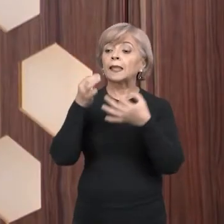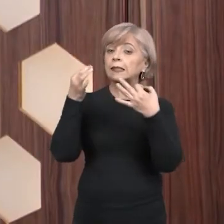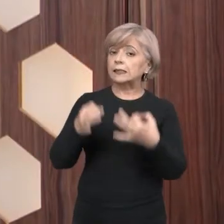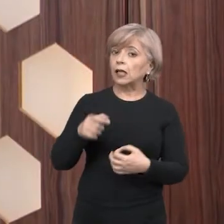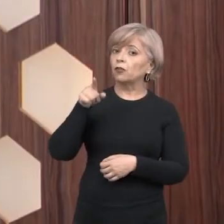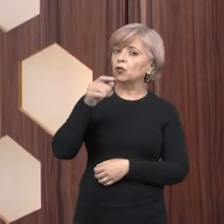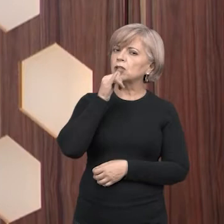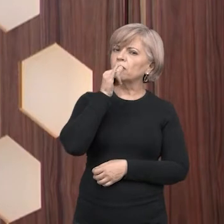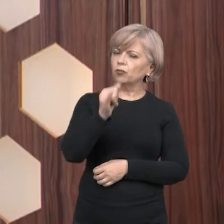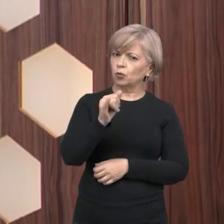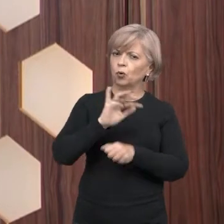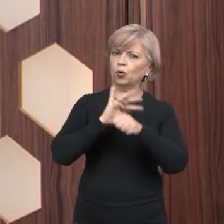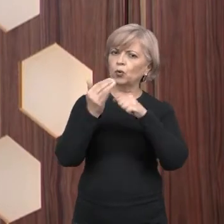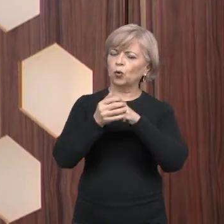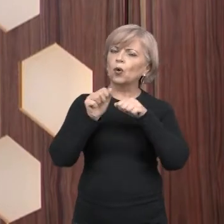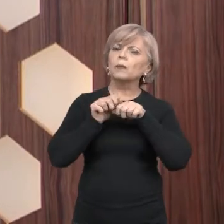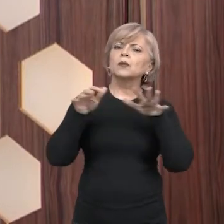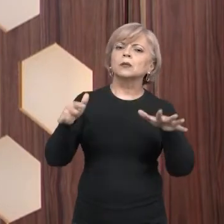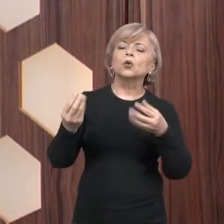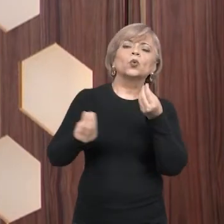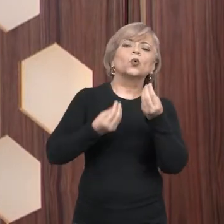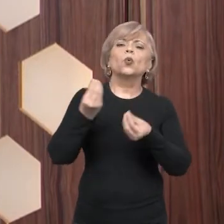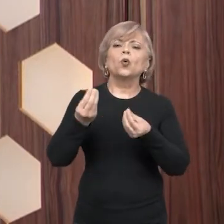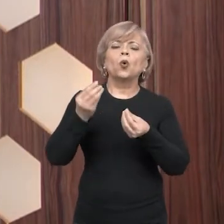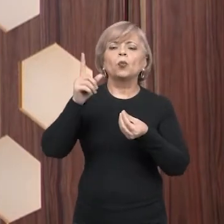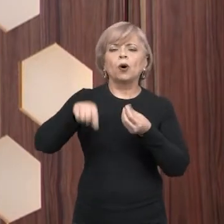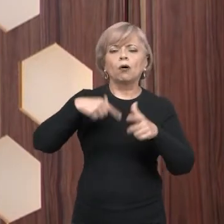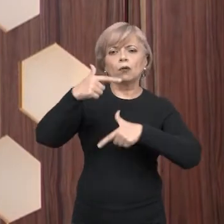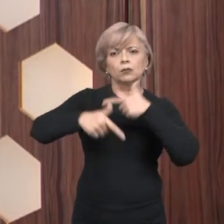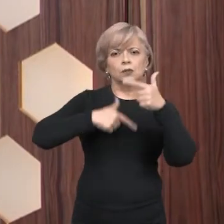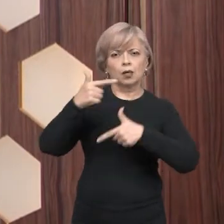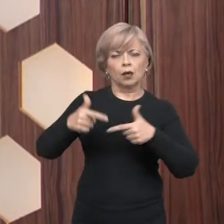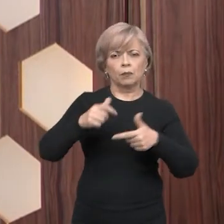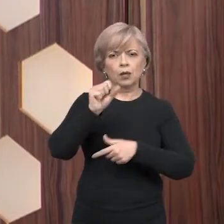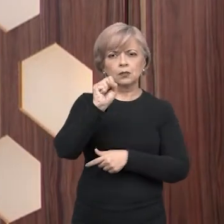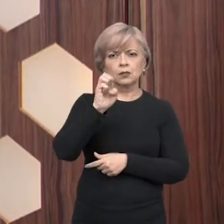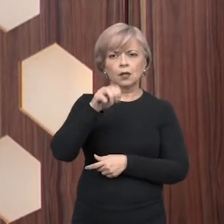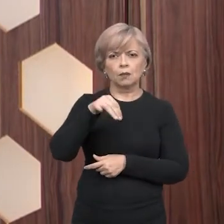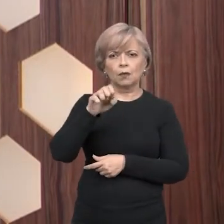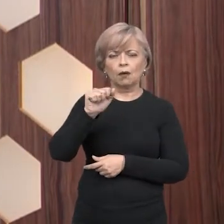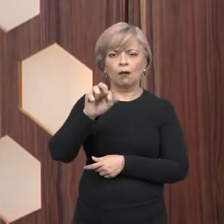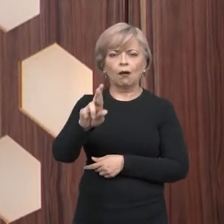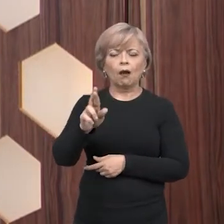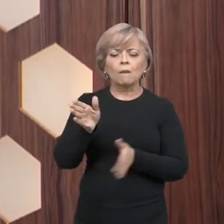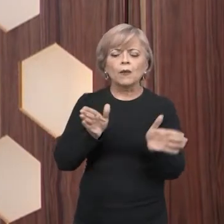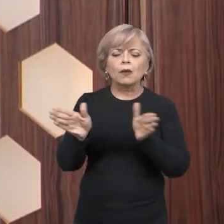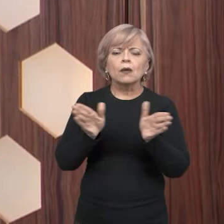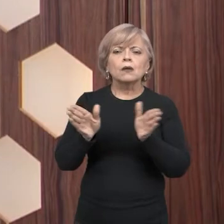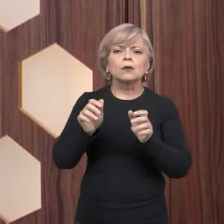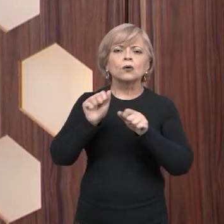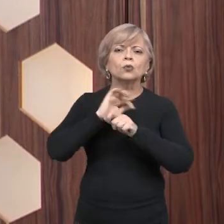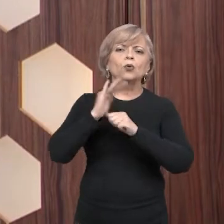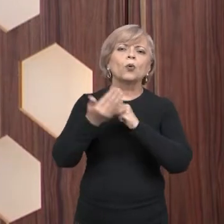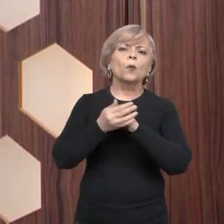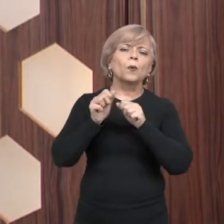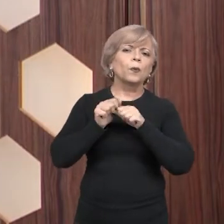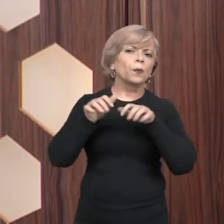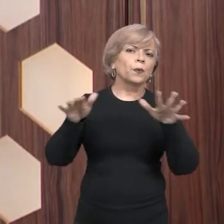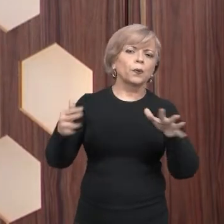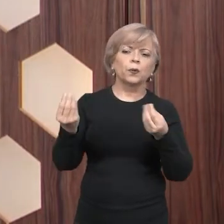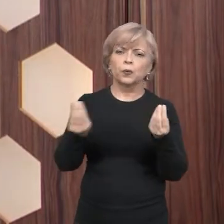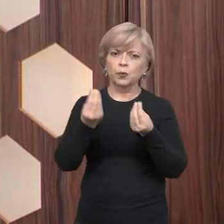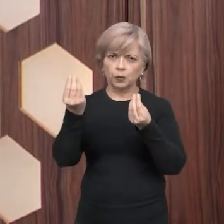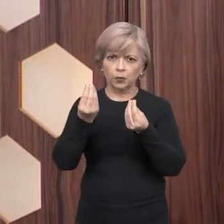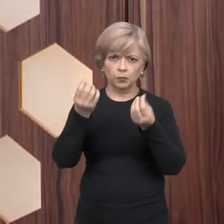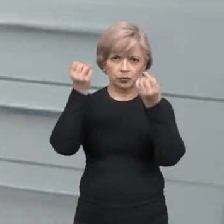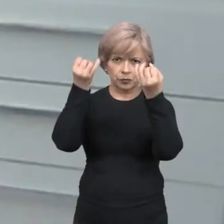senhora acertou a pandemia né e foi a atuação do semear durante o período da pandemia existe algo específico que a senhora